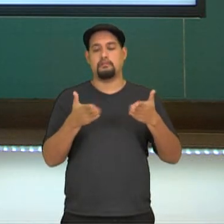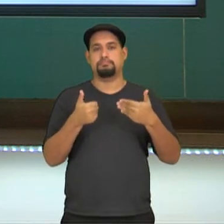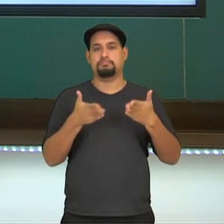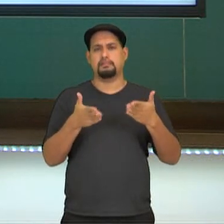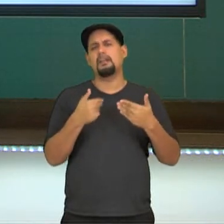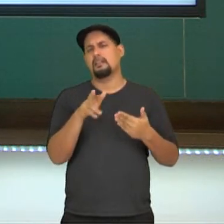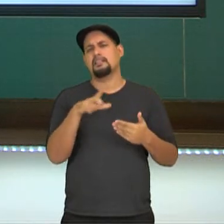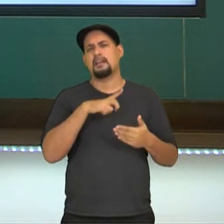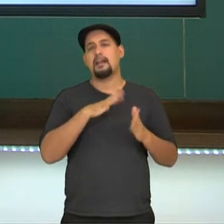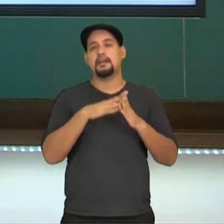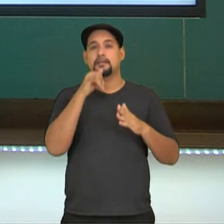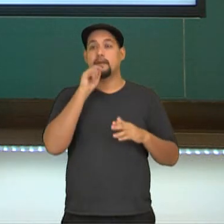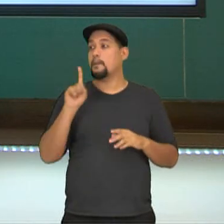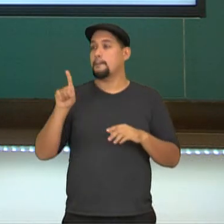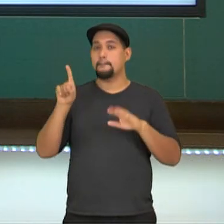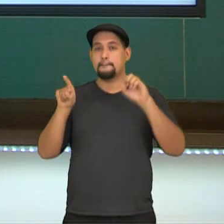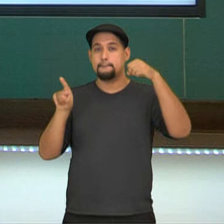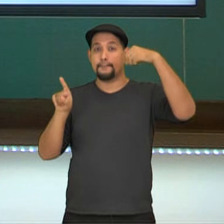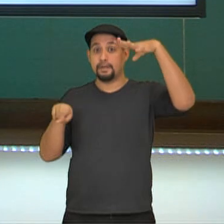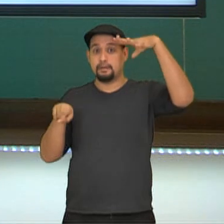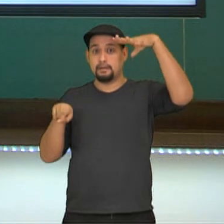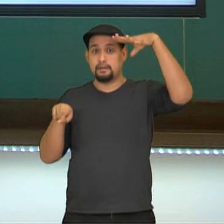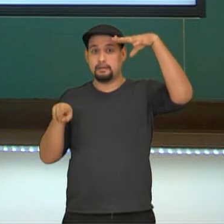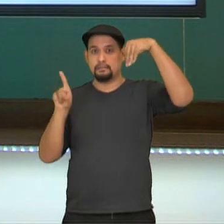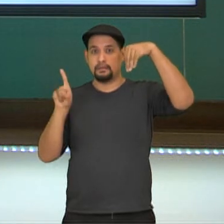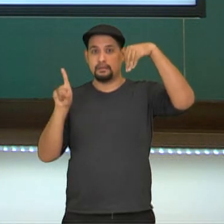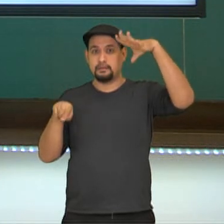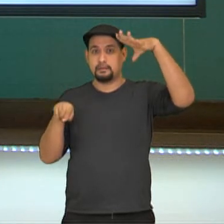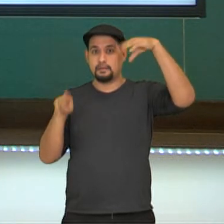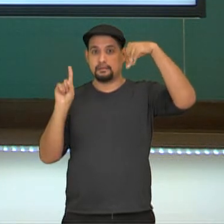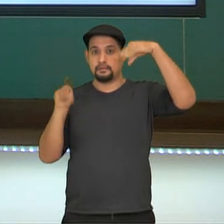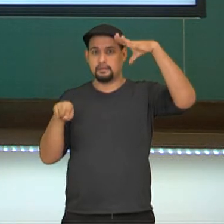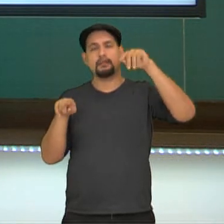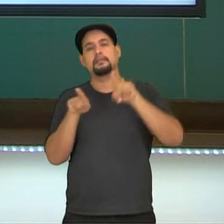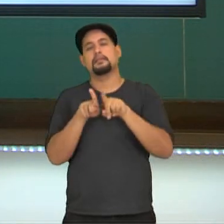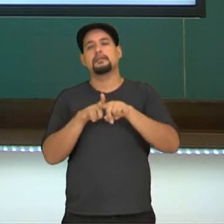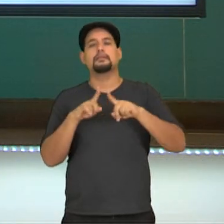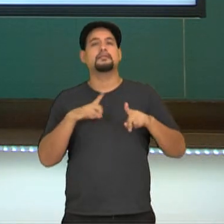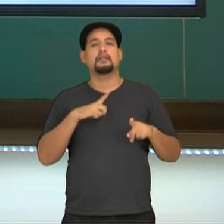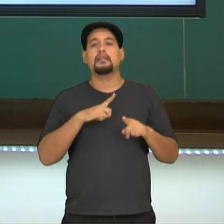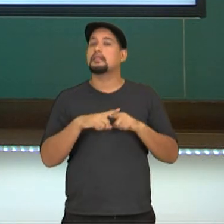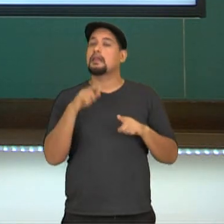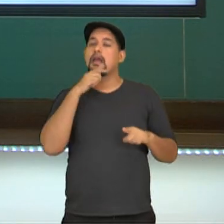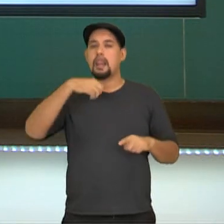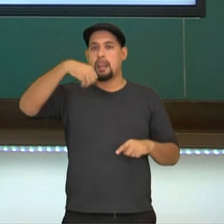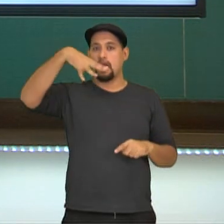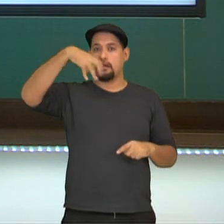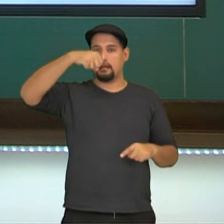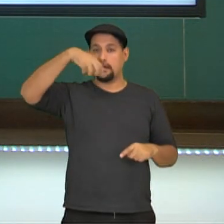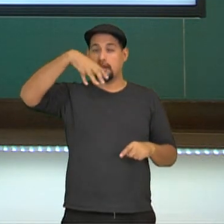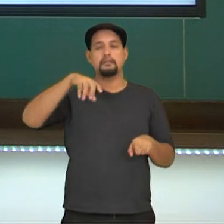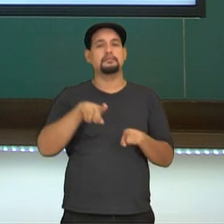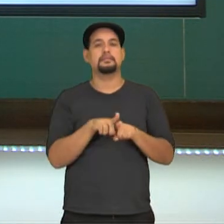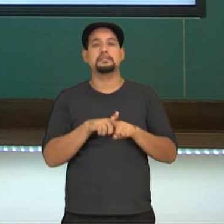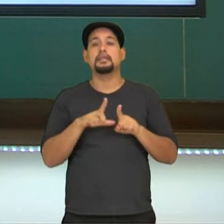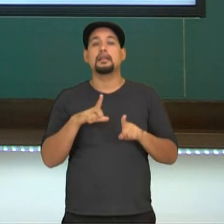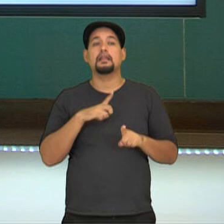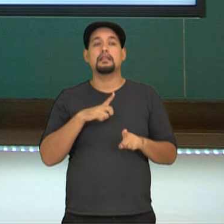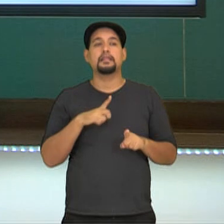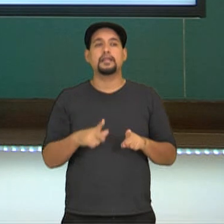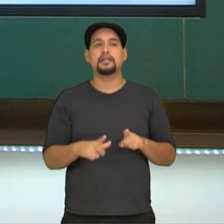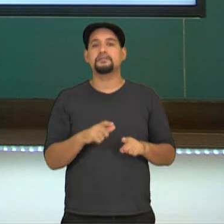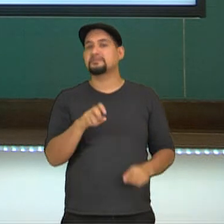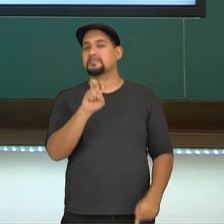nossa casa, lá quando a gente liga a lâmpada, né? Então aqui você tem o interruptor, que é a chave. Aqui eu tenho a lâmpada, tá? E aqui os